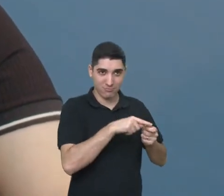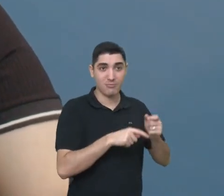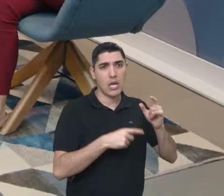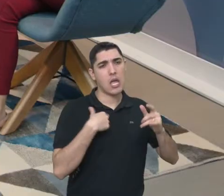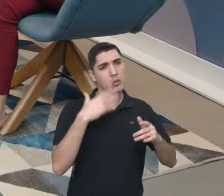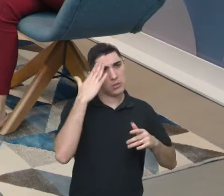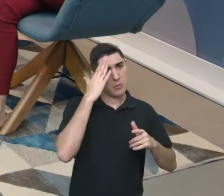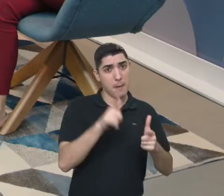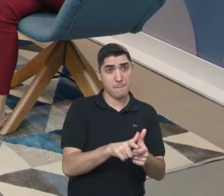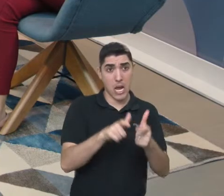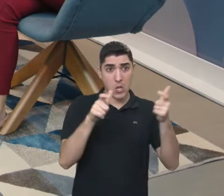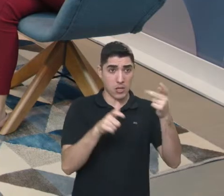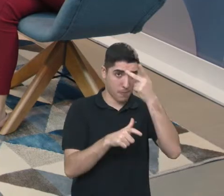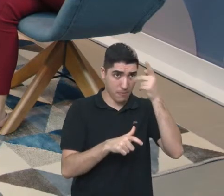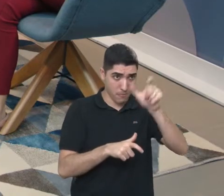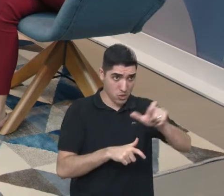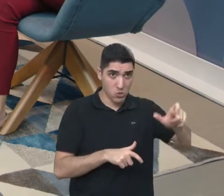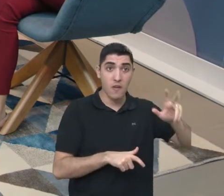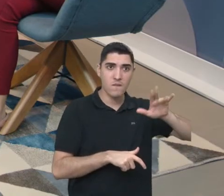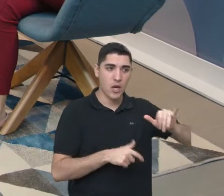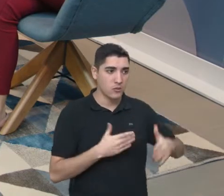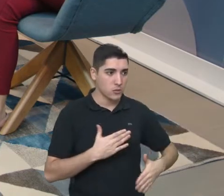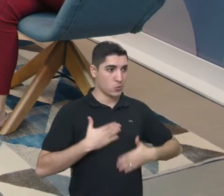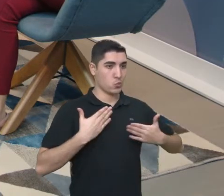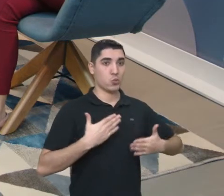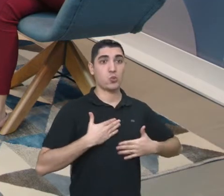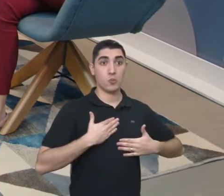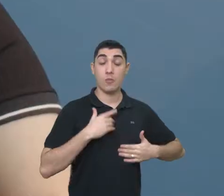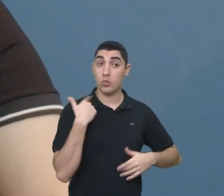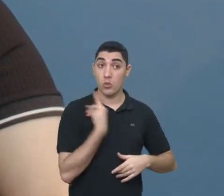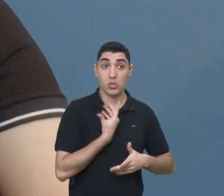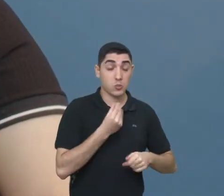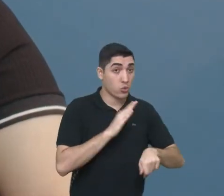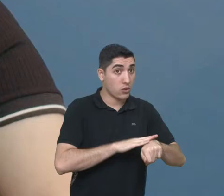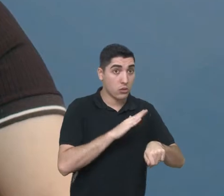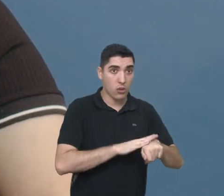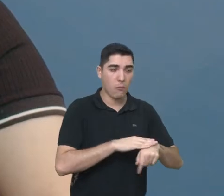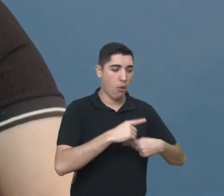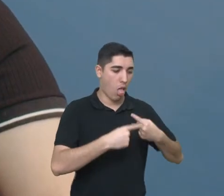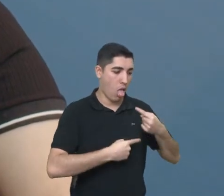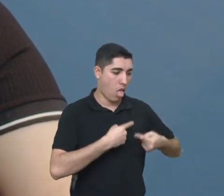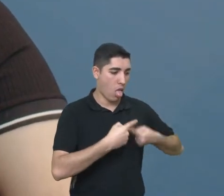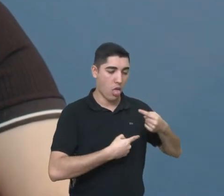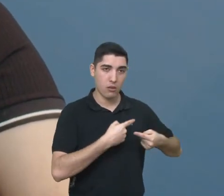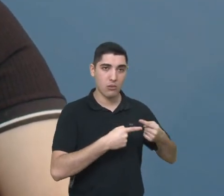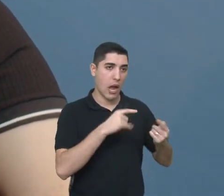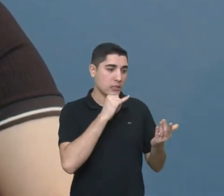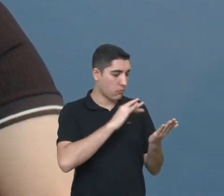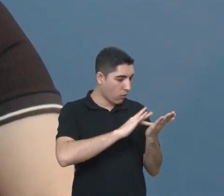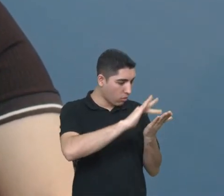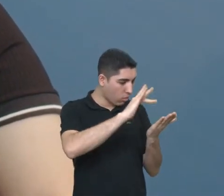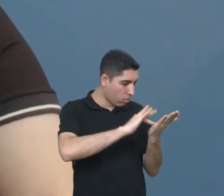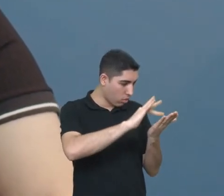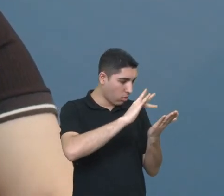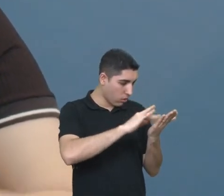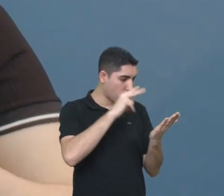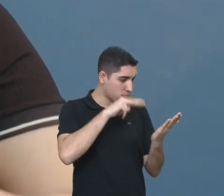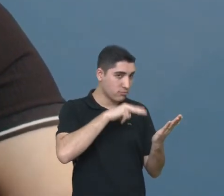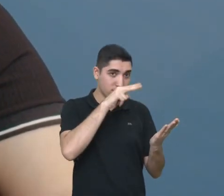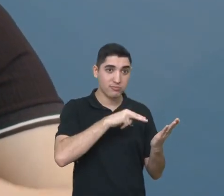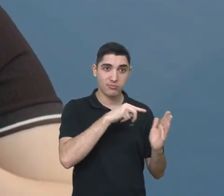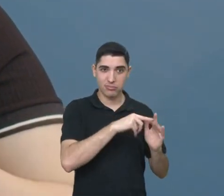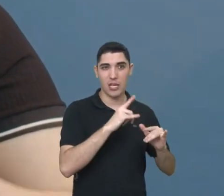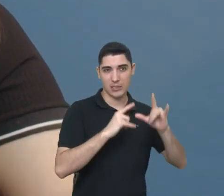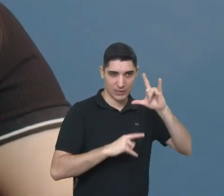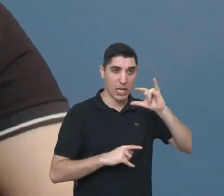certeza que a maioria das pessoas, se parar para olhar, vai se assustar, né? A gente fica muito tempo ali rolando o feed. Então, a gente precisa